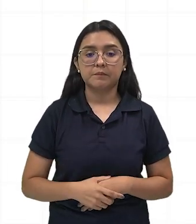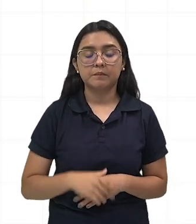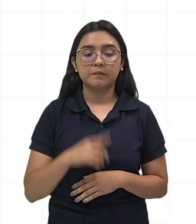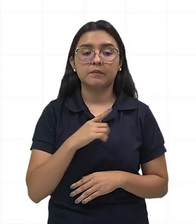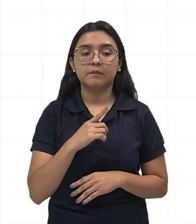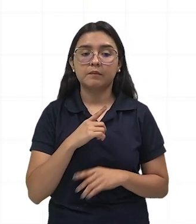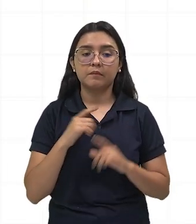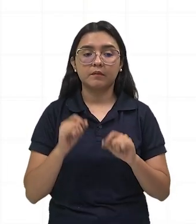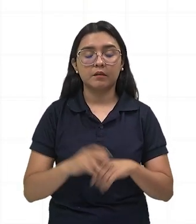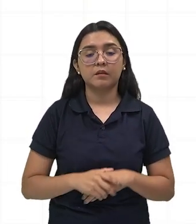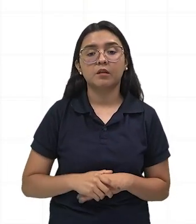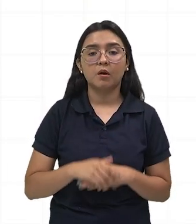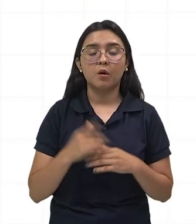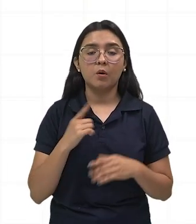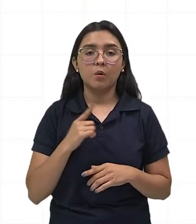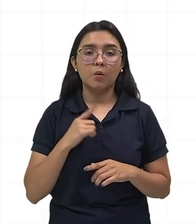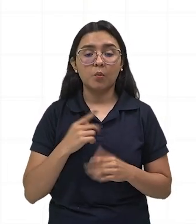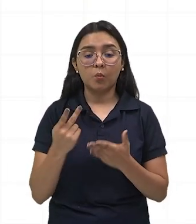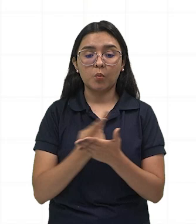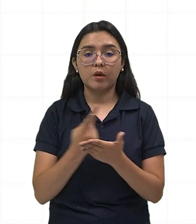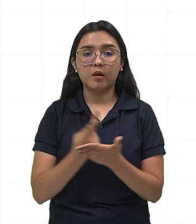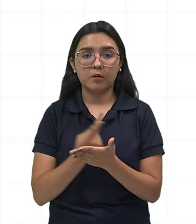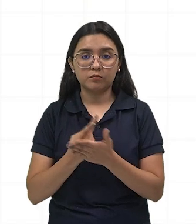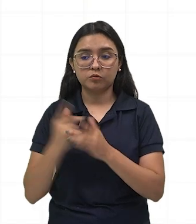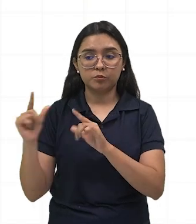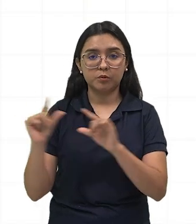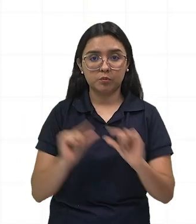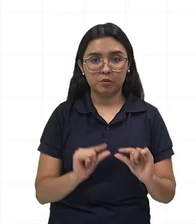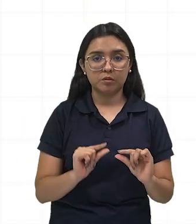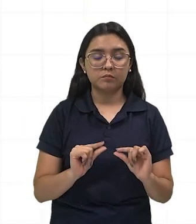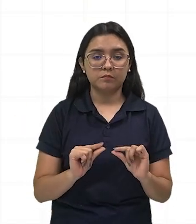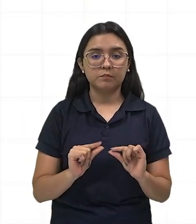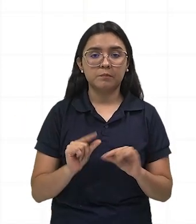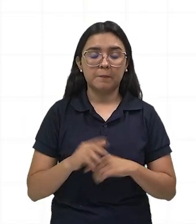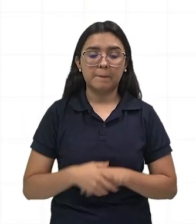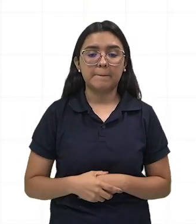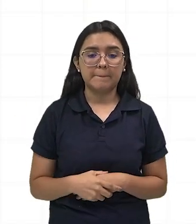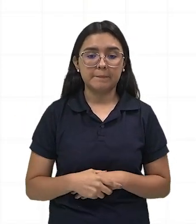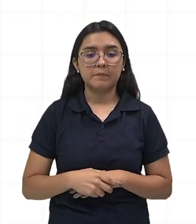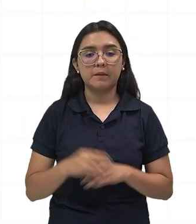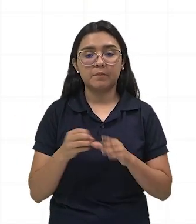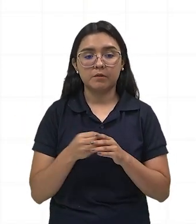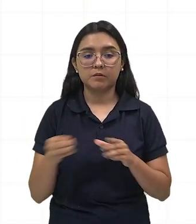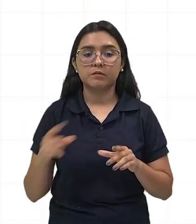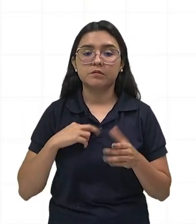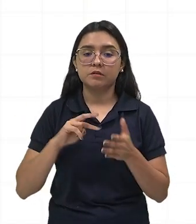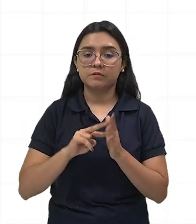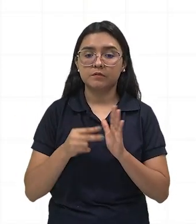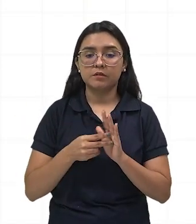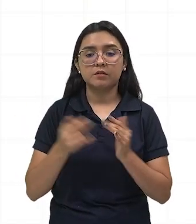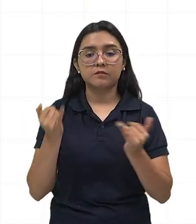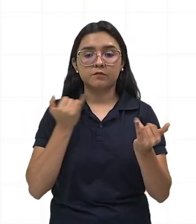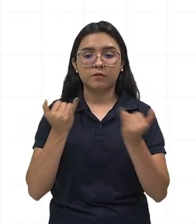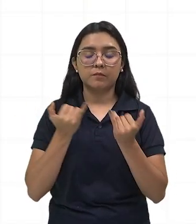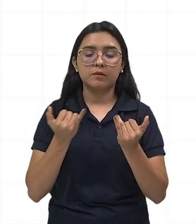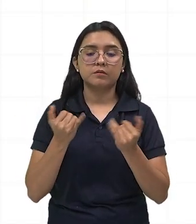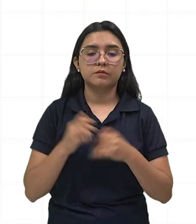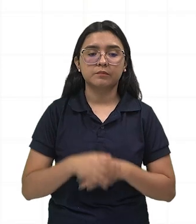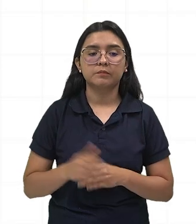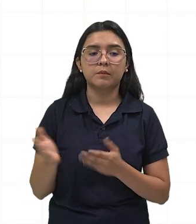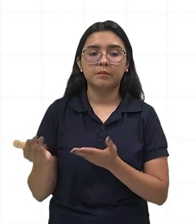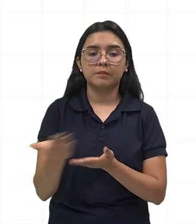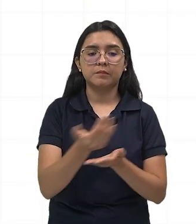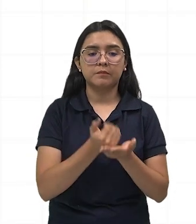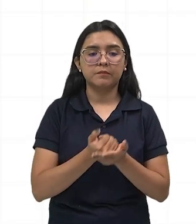a possibilidade de erro da amostragem, porque isso significa que os dados coletados serão representativos